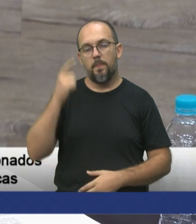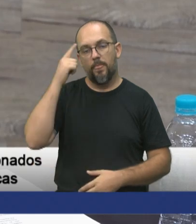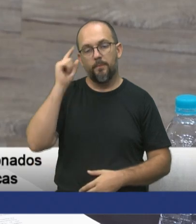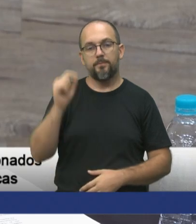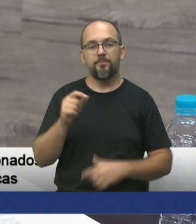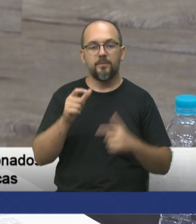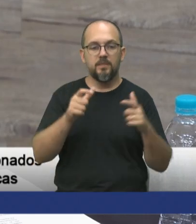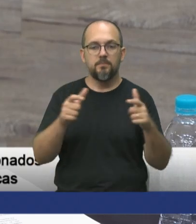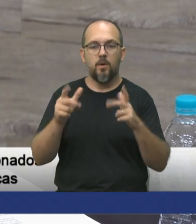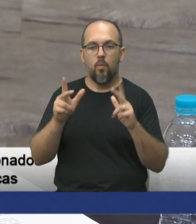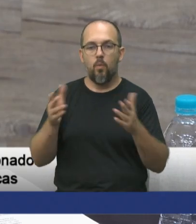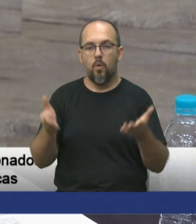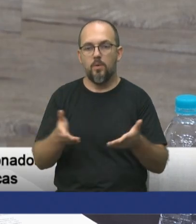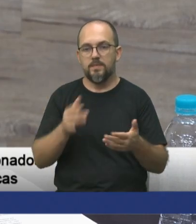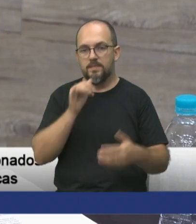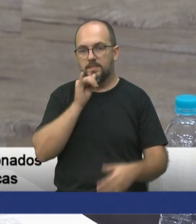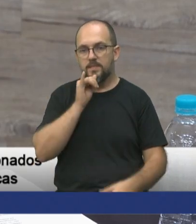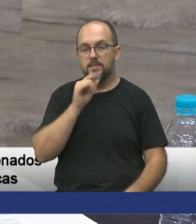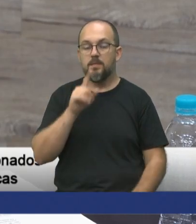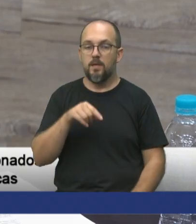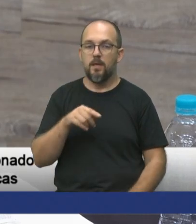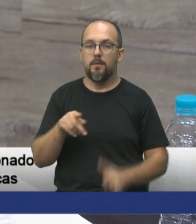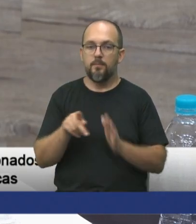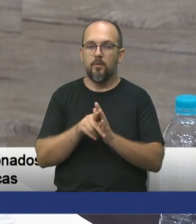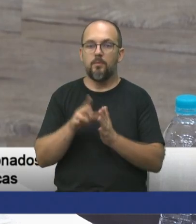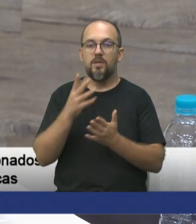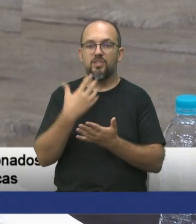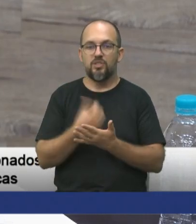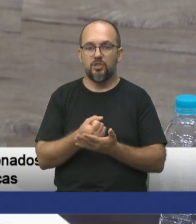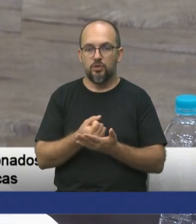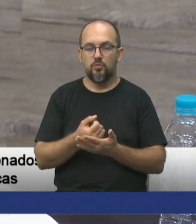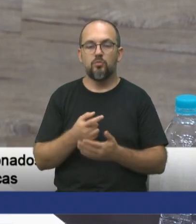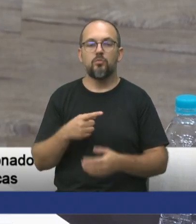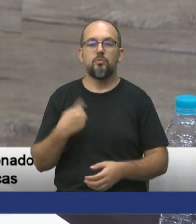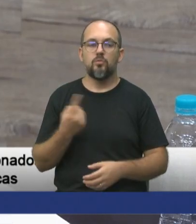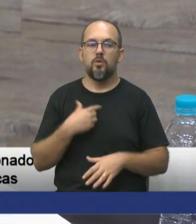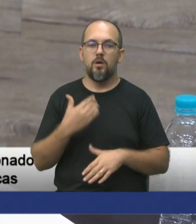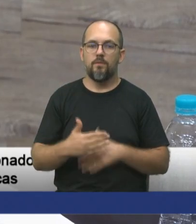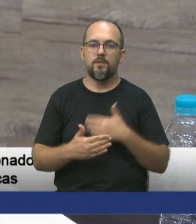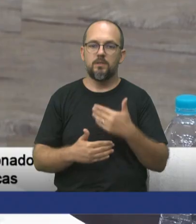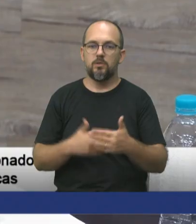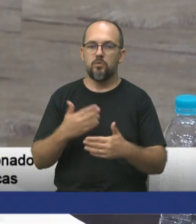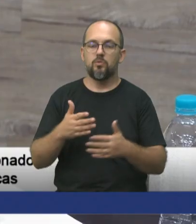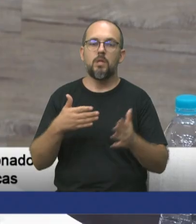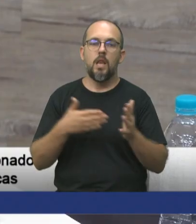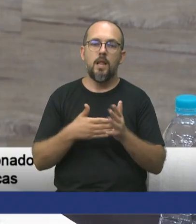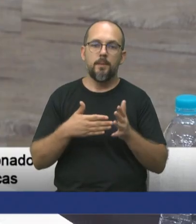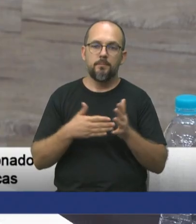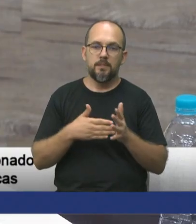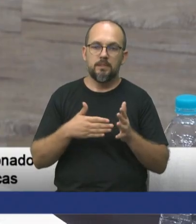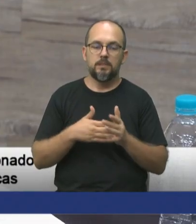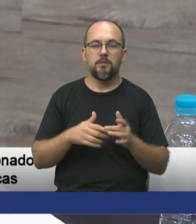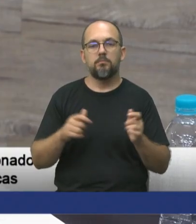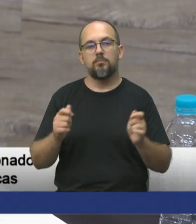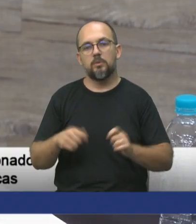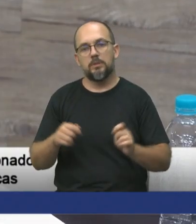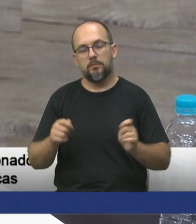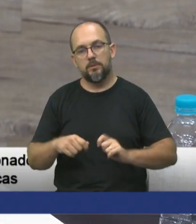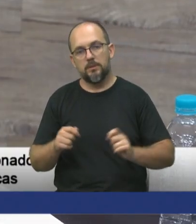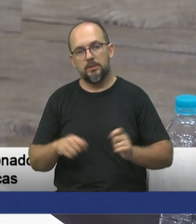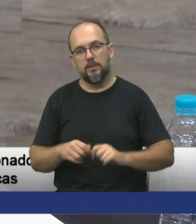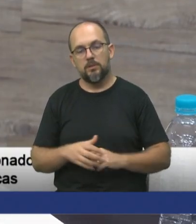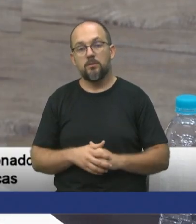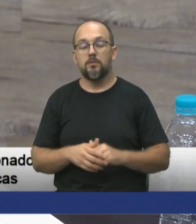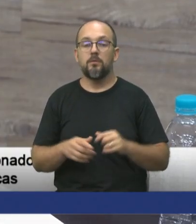espaços como esses são para registro dos nossos avanços, dos limites, das possibilidades